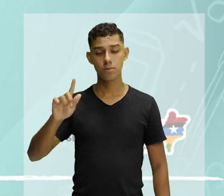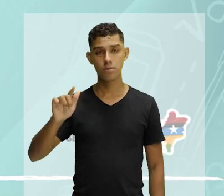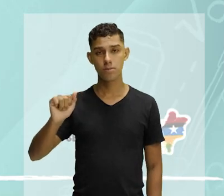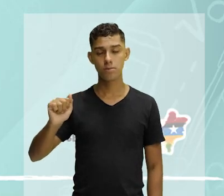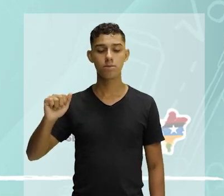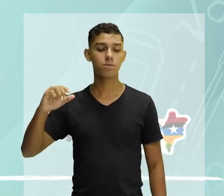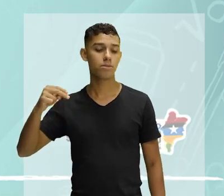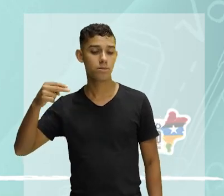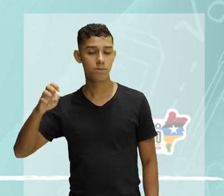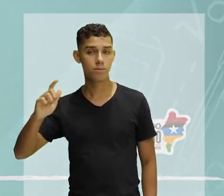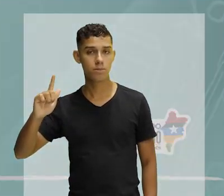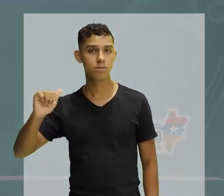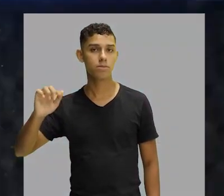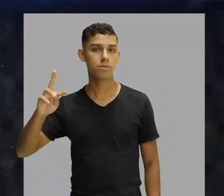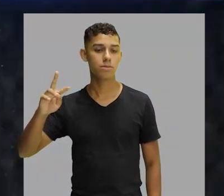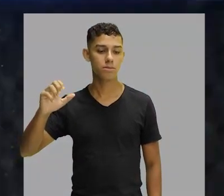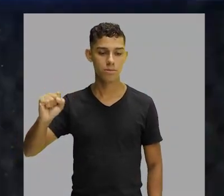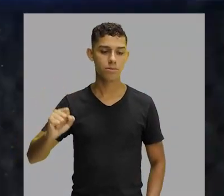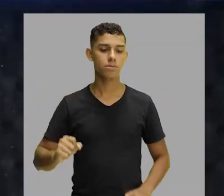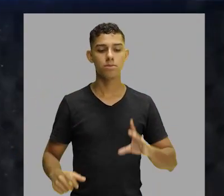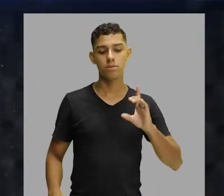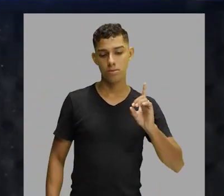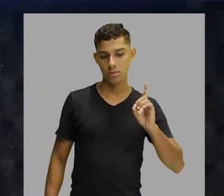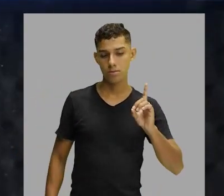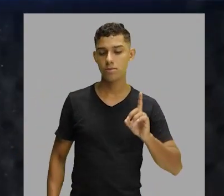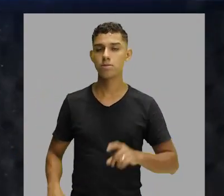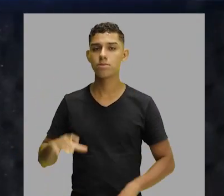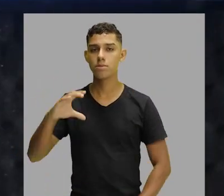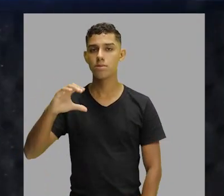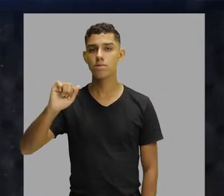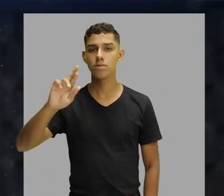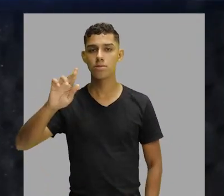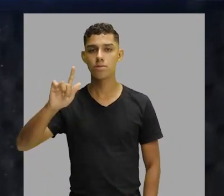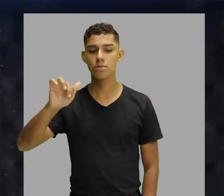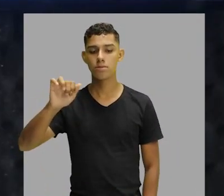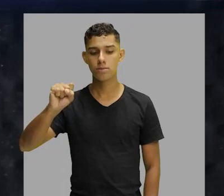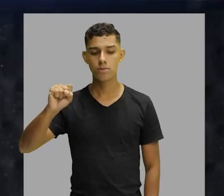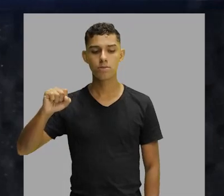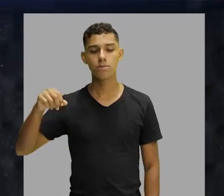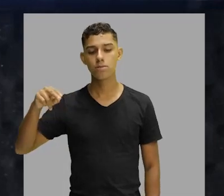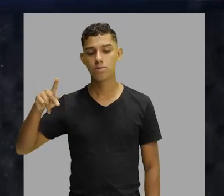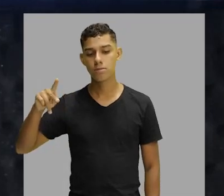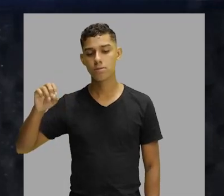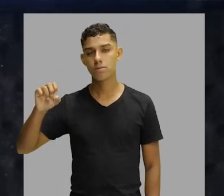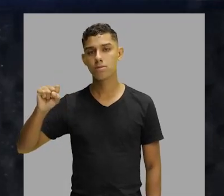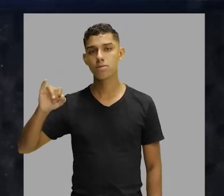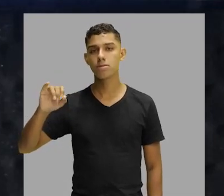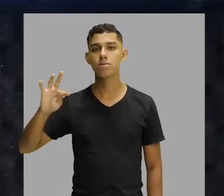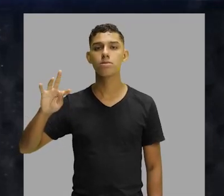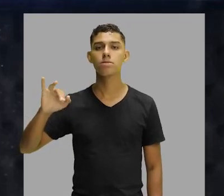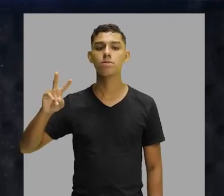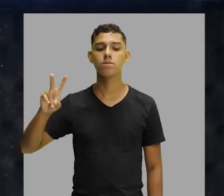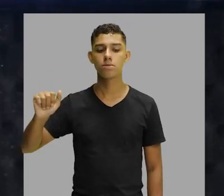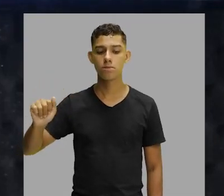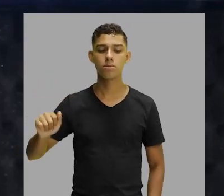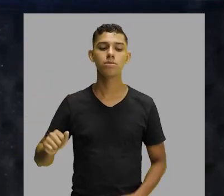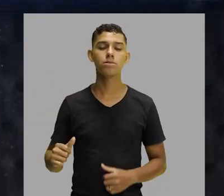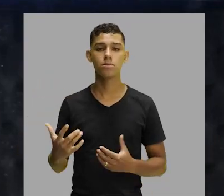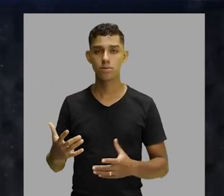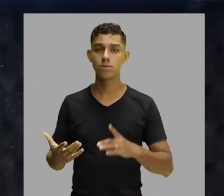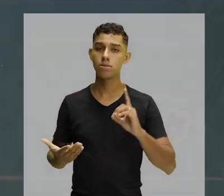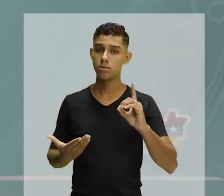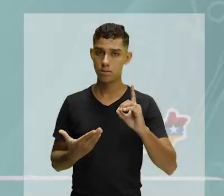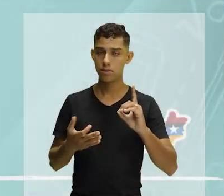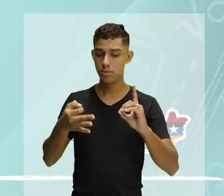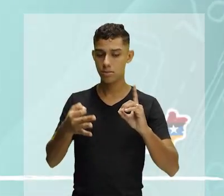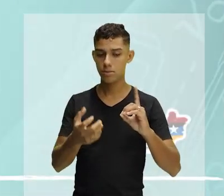positivas, certo? Então, as lacunas ali é aquele espaço lá entre as camadas, ok? Então, a resposta